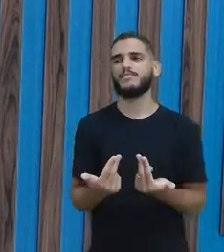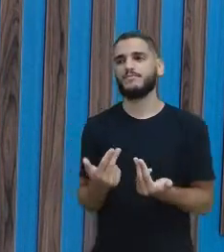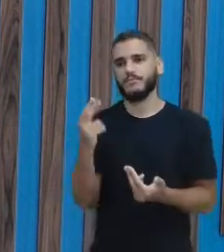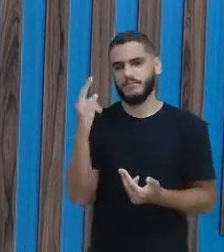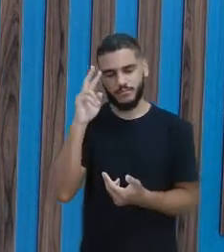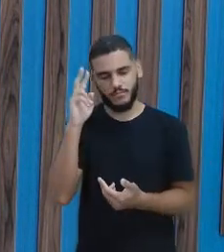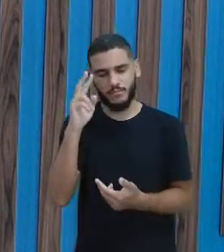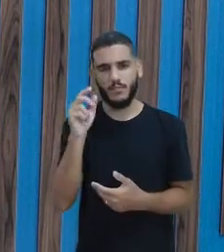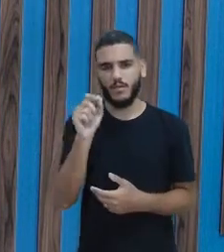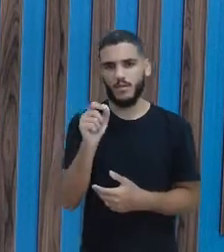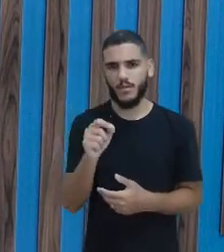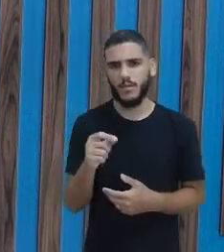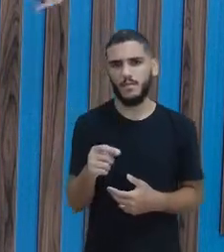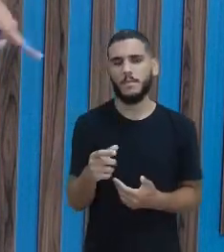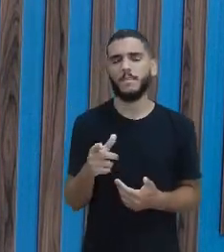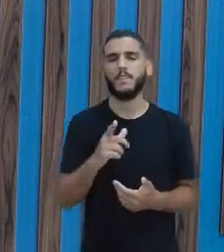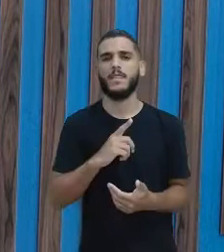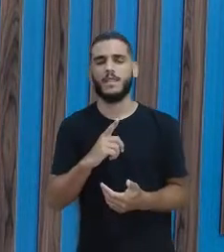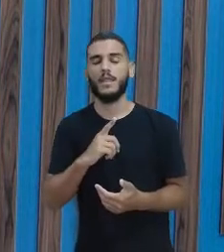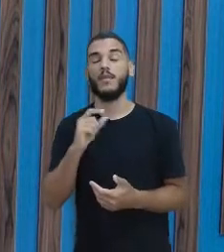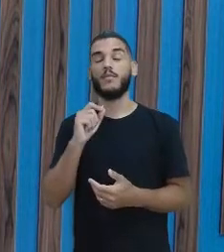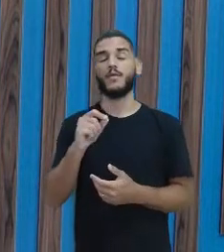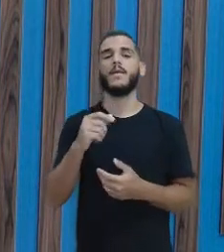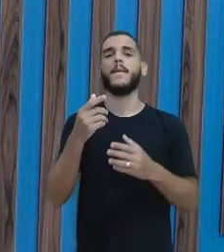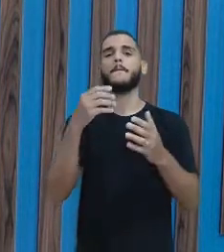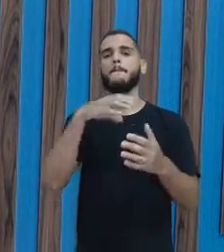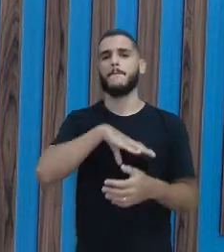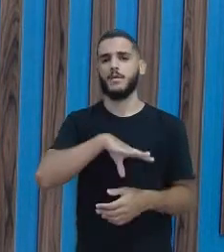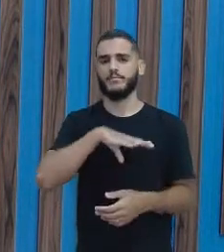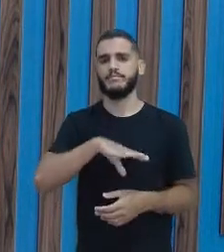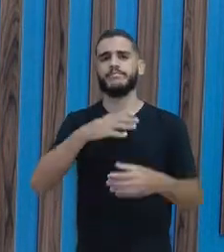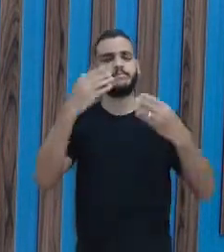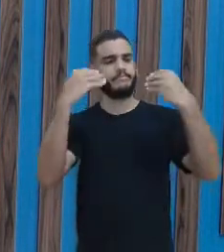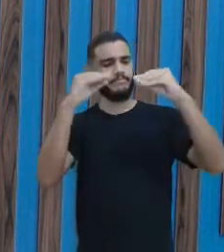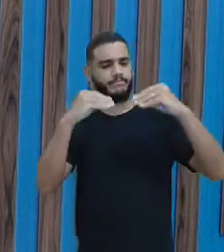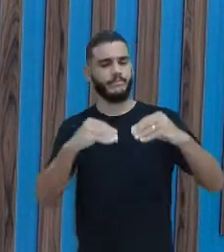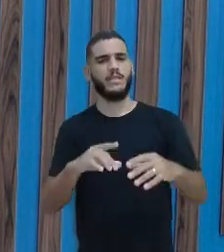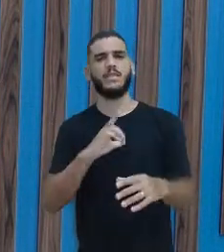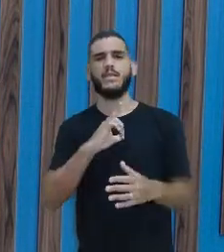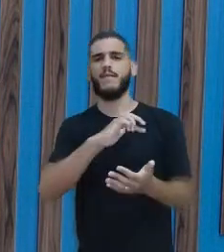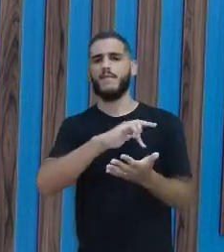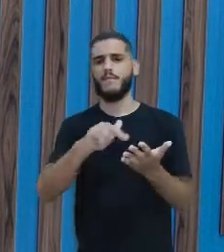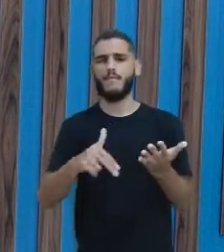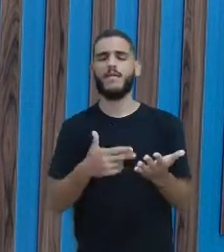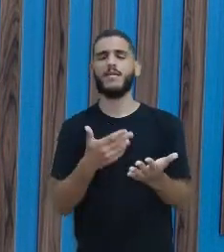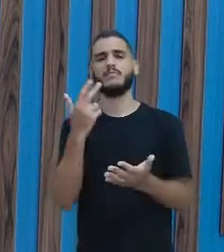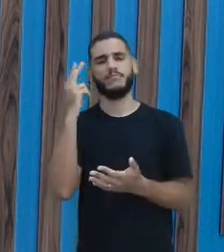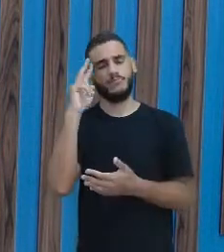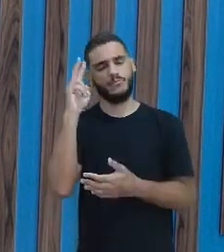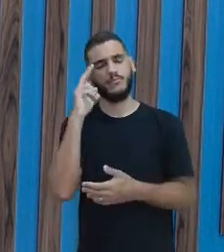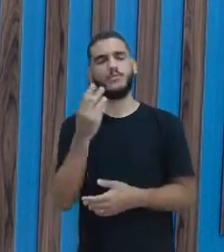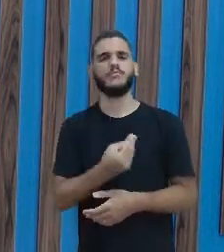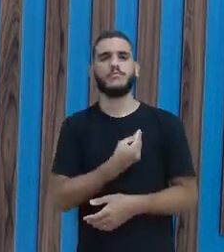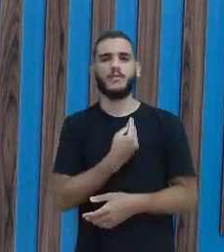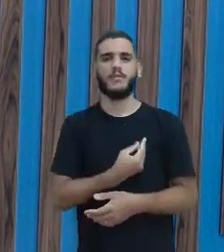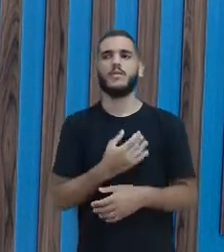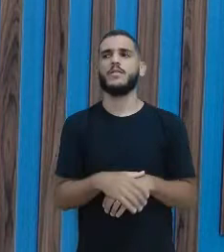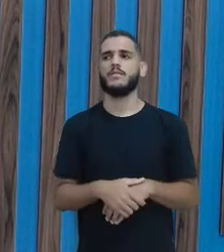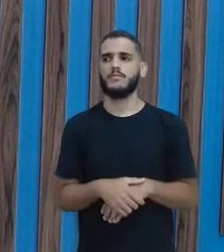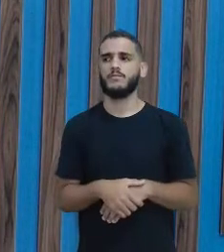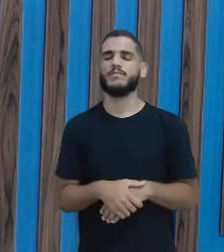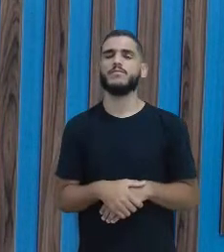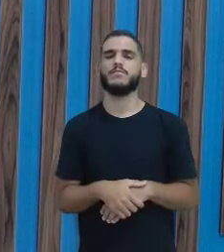Aqui no acervo das aulas de língua portuguesa de vocês, já tem biografia de Teresa de